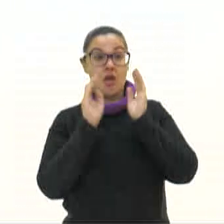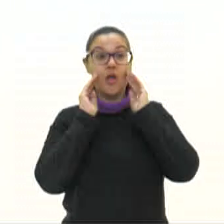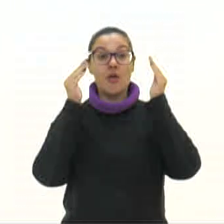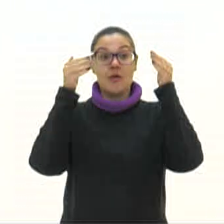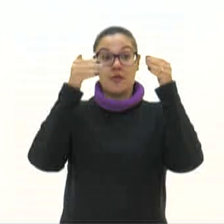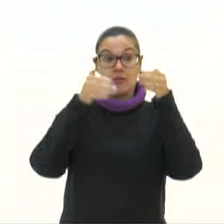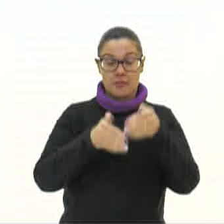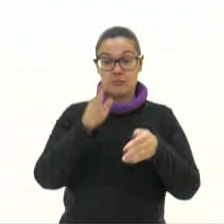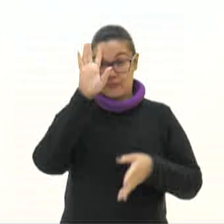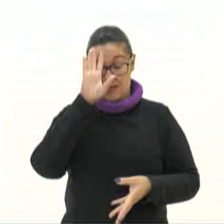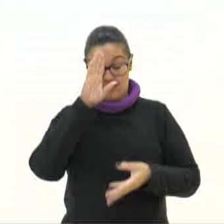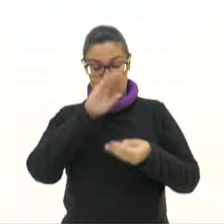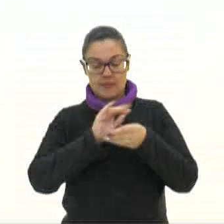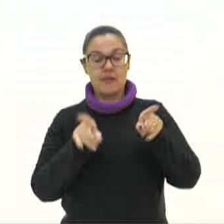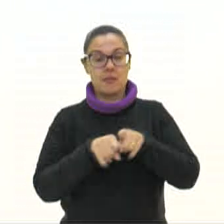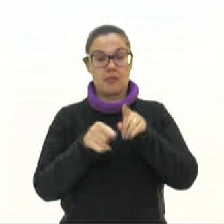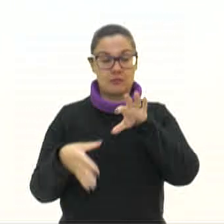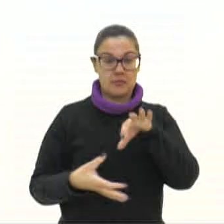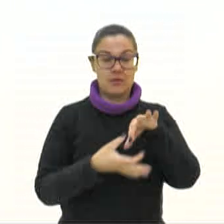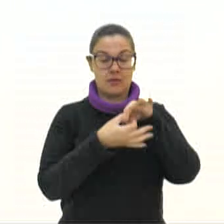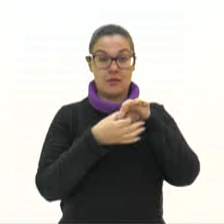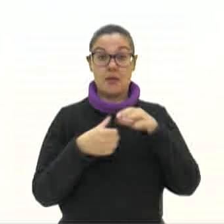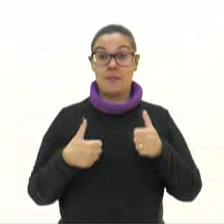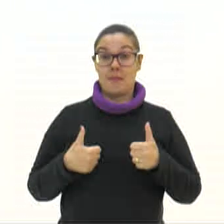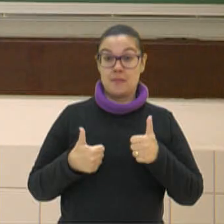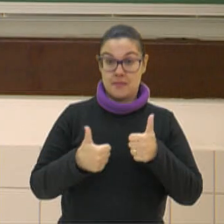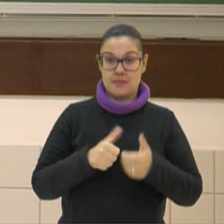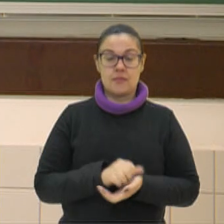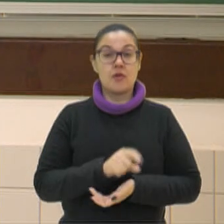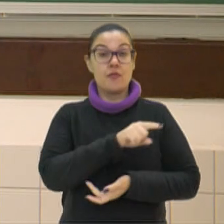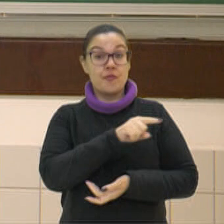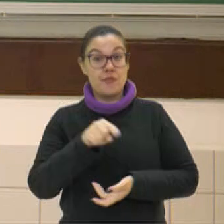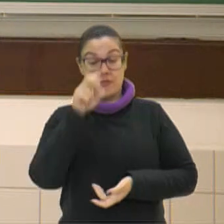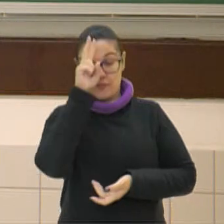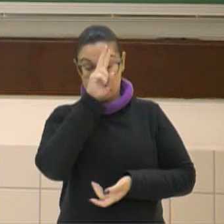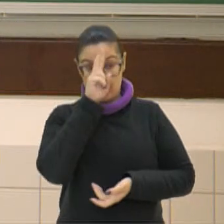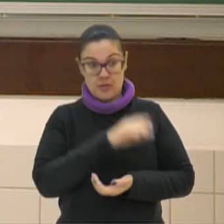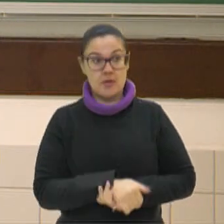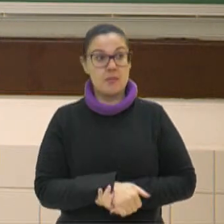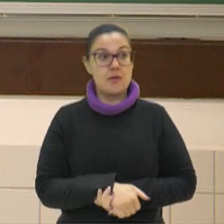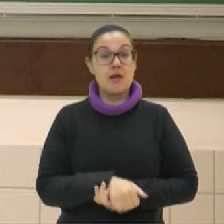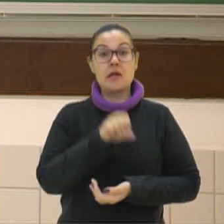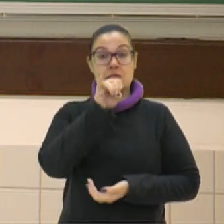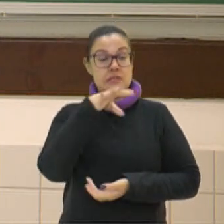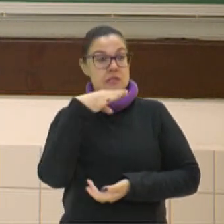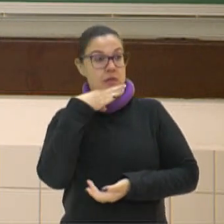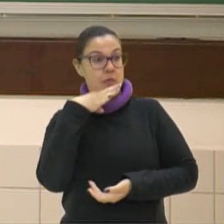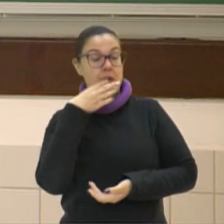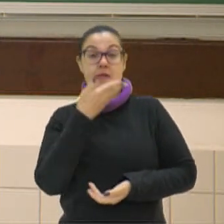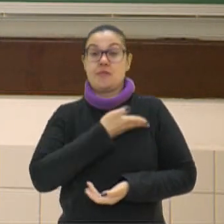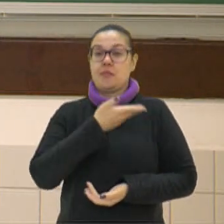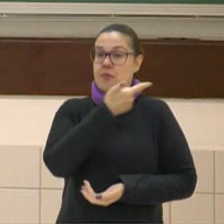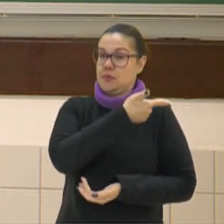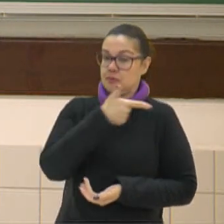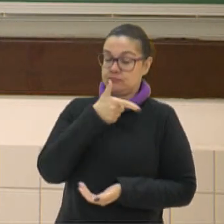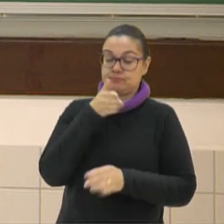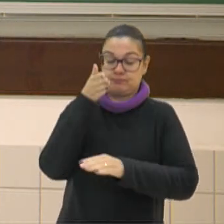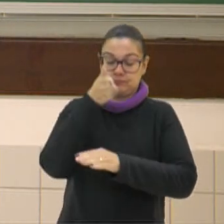focando em interpretação e coesão, beleza? Pessoal, lembrando vocês, então, quem conhece algum amigo que não está acessando o